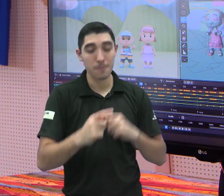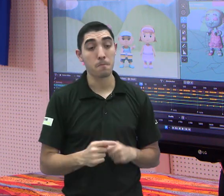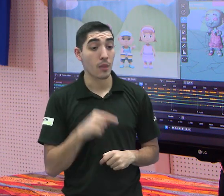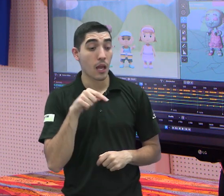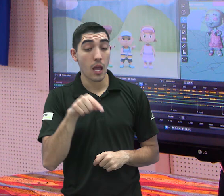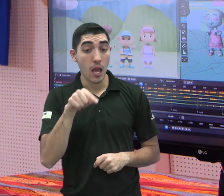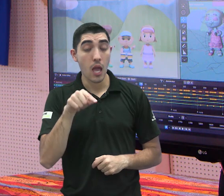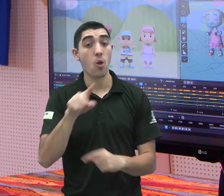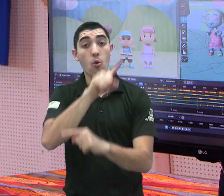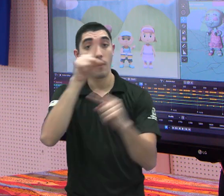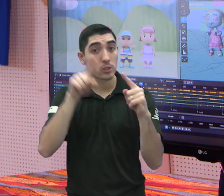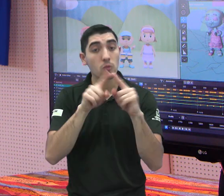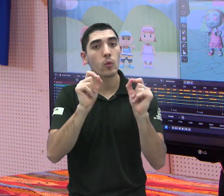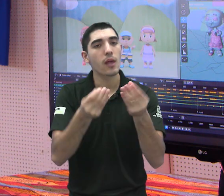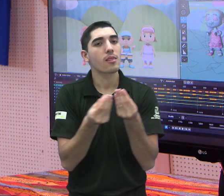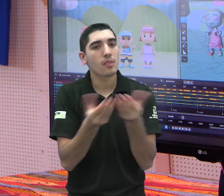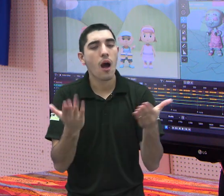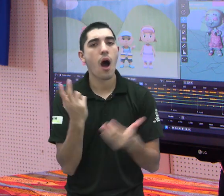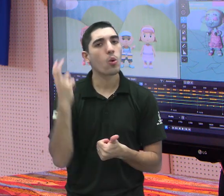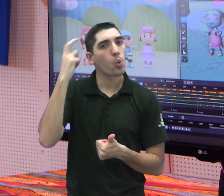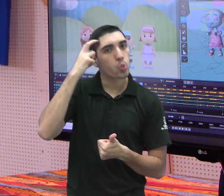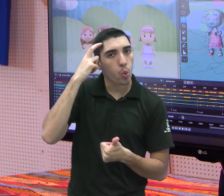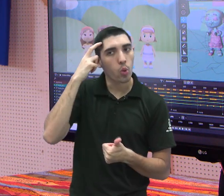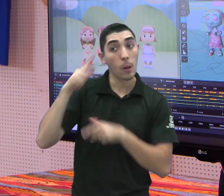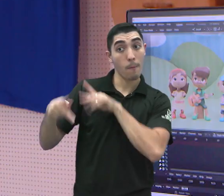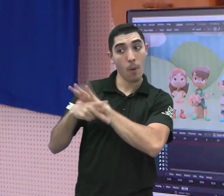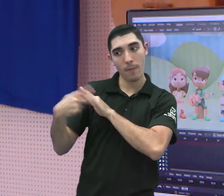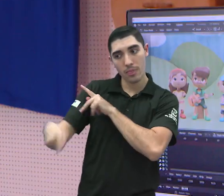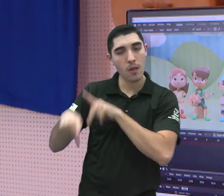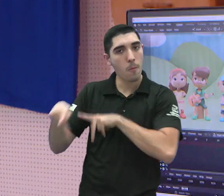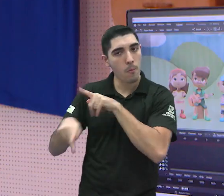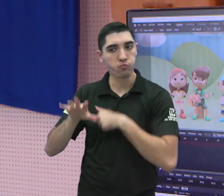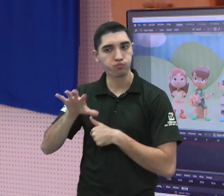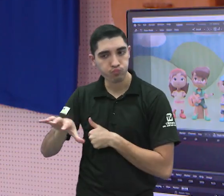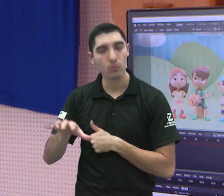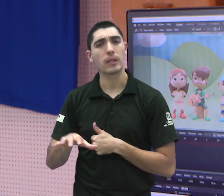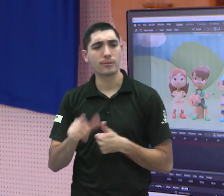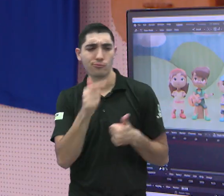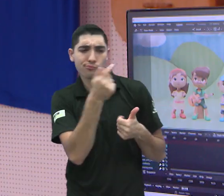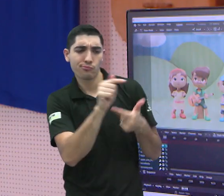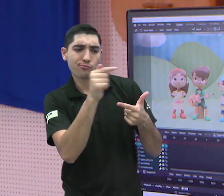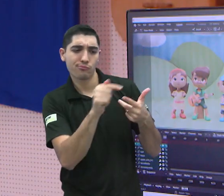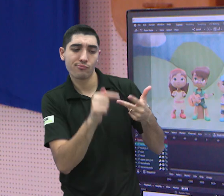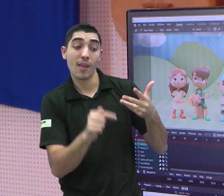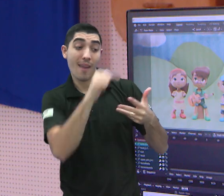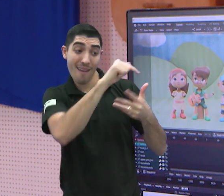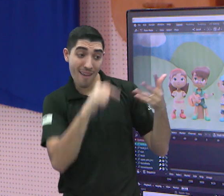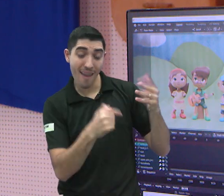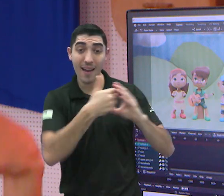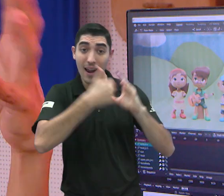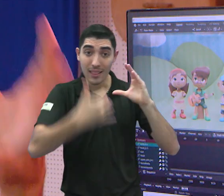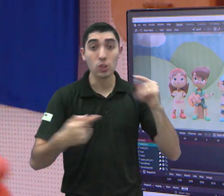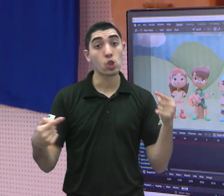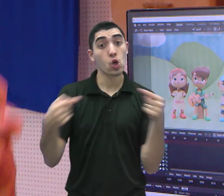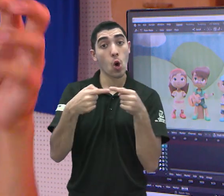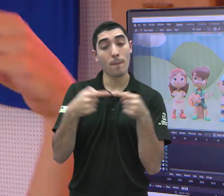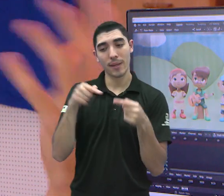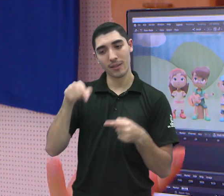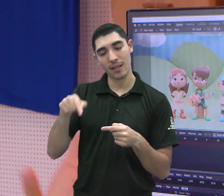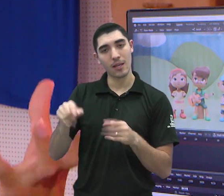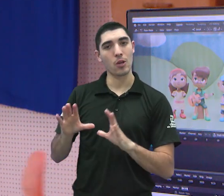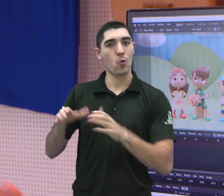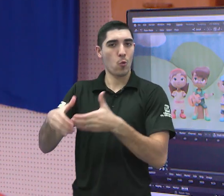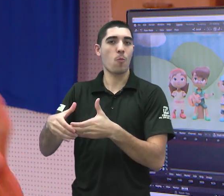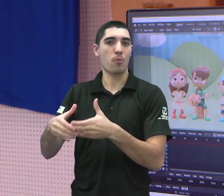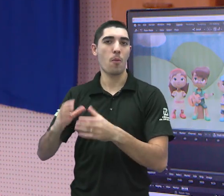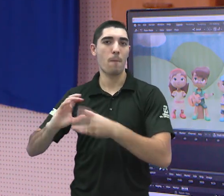foco no resgate da cultura popular, sabe? Então a gente foi trazendo vários elementos que tem a ver com Bola de Meia. O Bola de Meia,